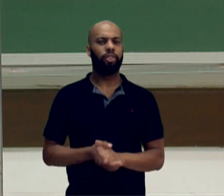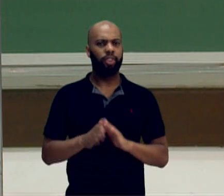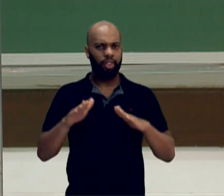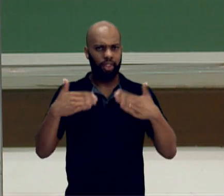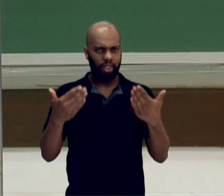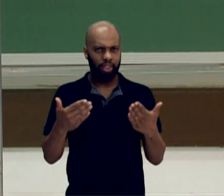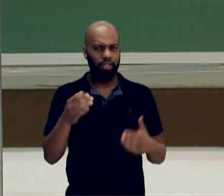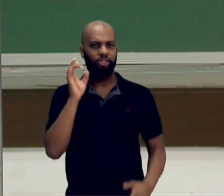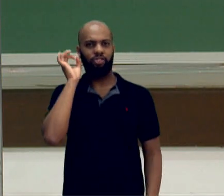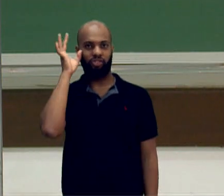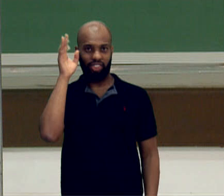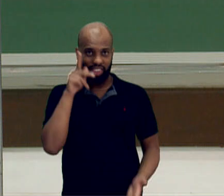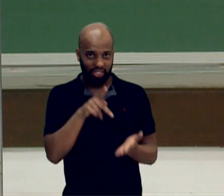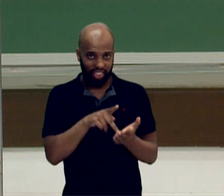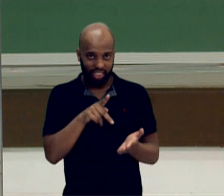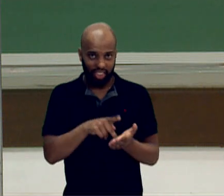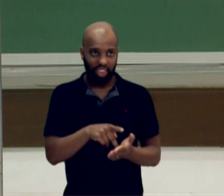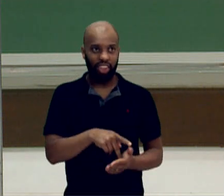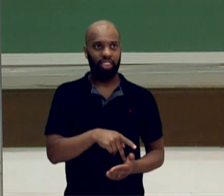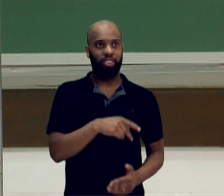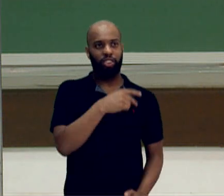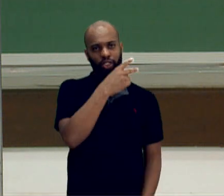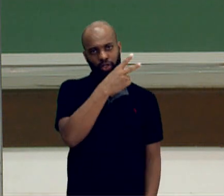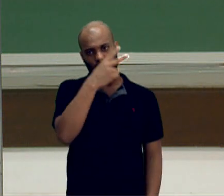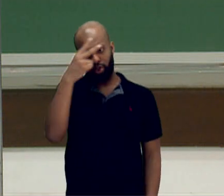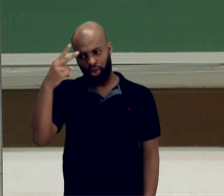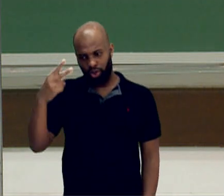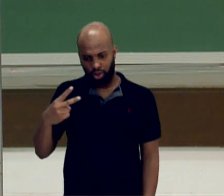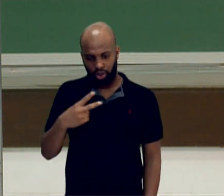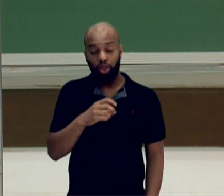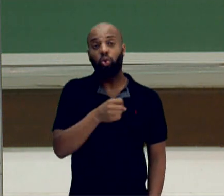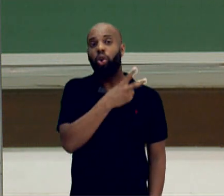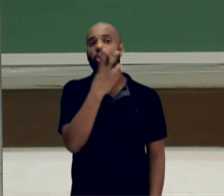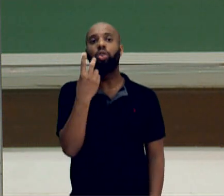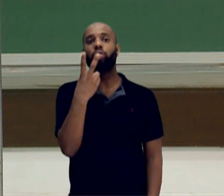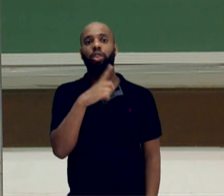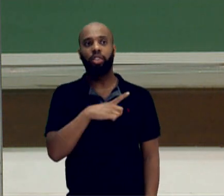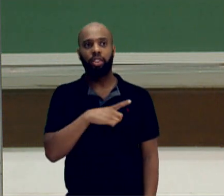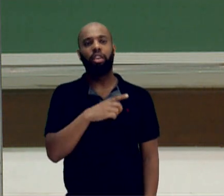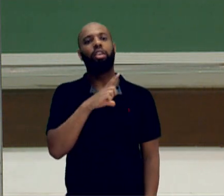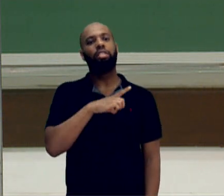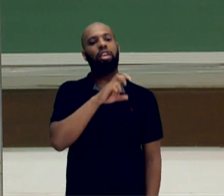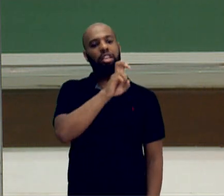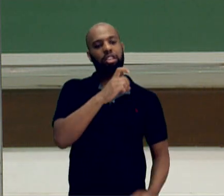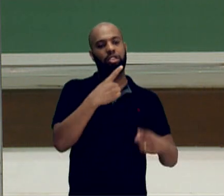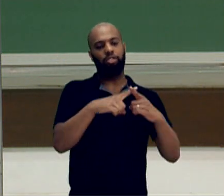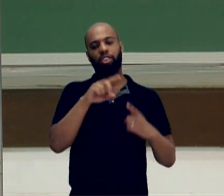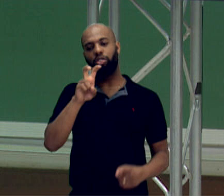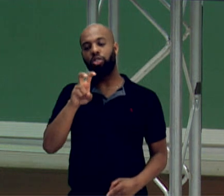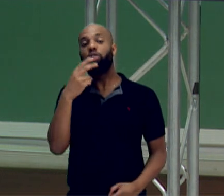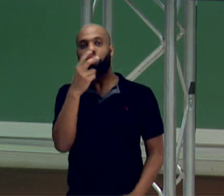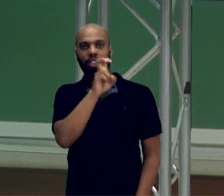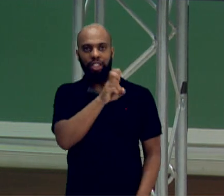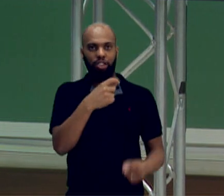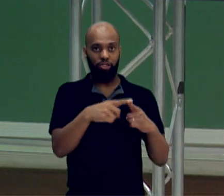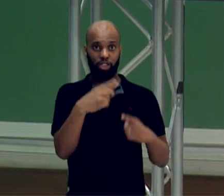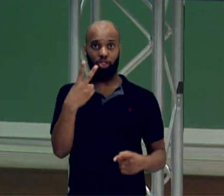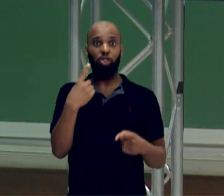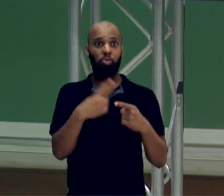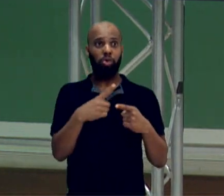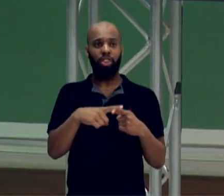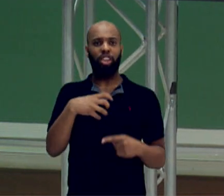E aí? Bem facinho, né? 2, 2, 2, 2. Quantas vezes o 2 apareceu aqui? 5 vezes, porque essa